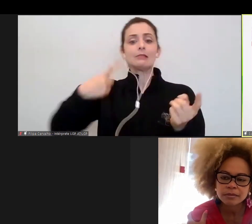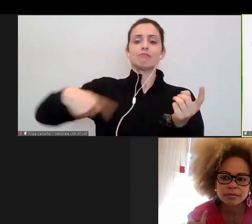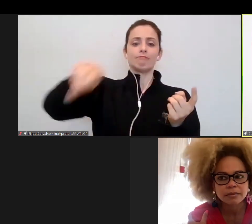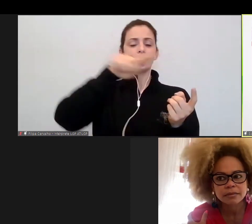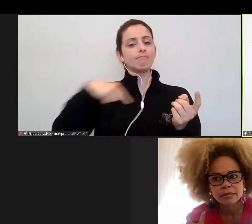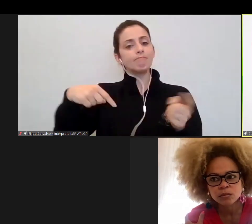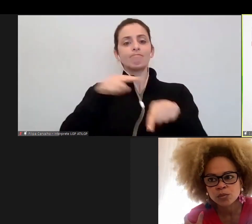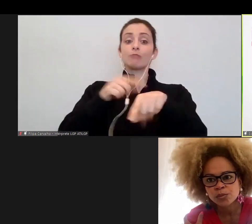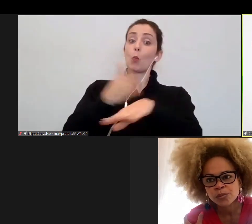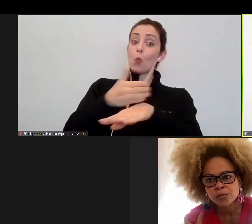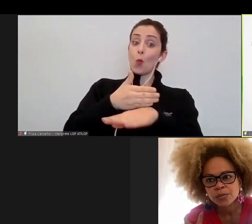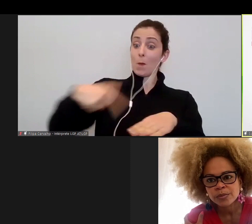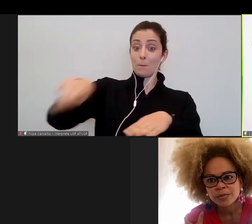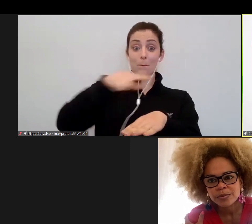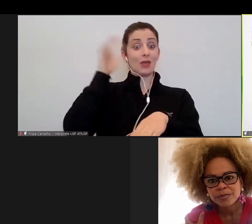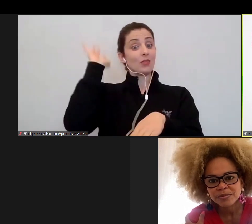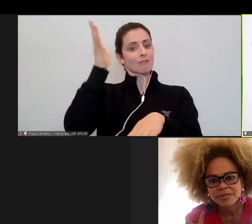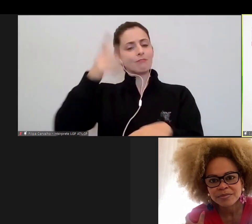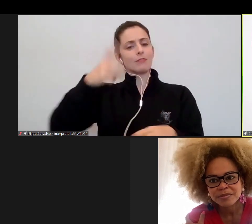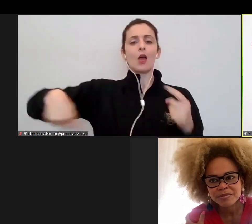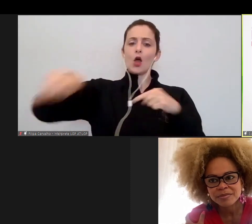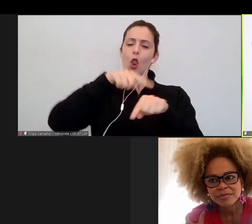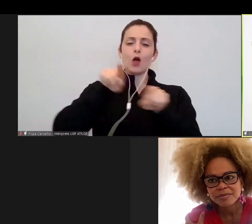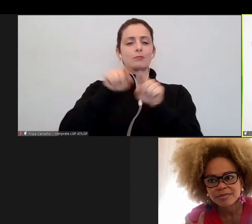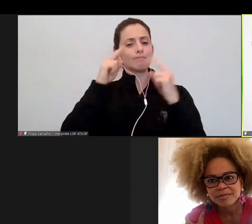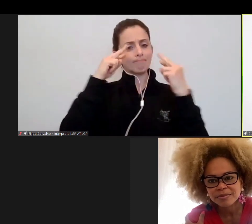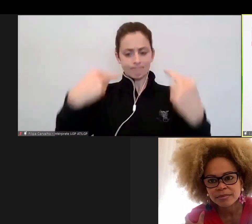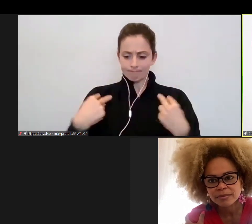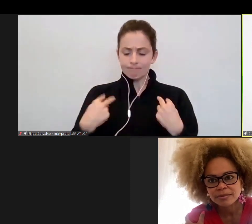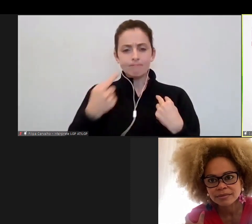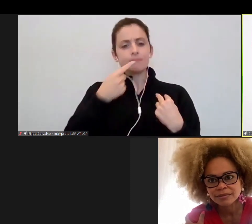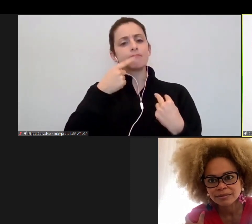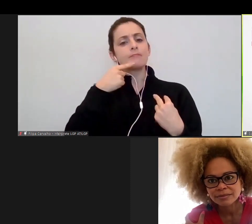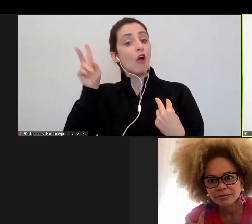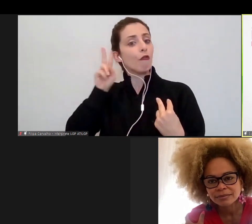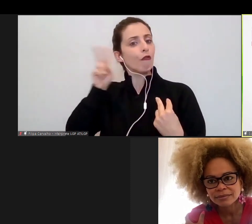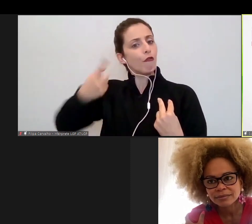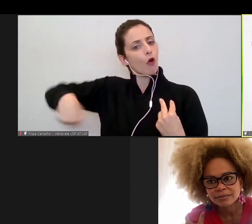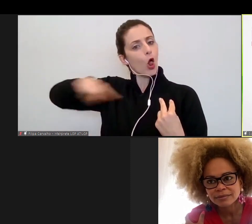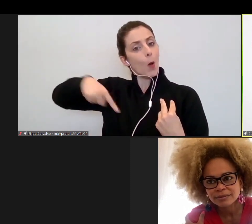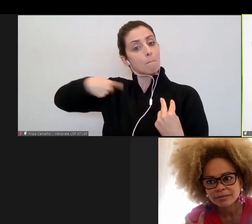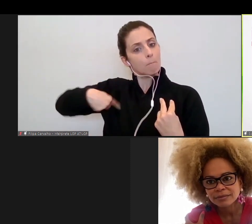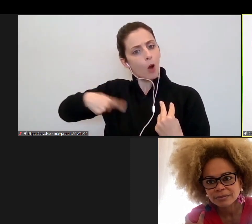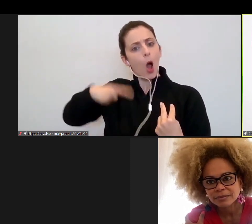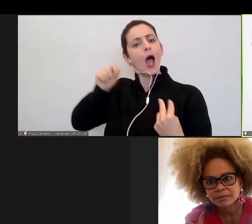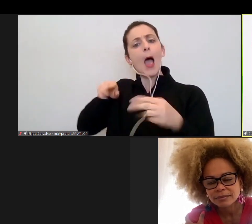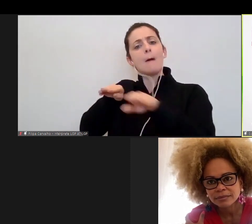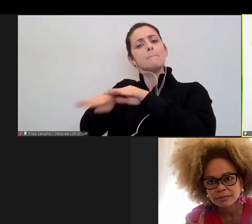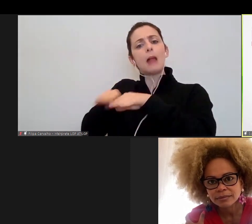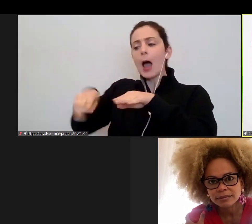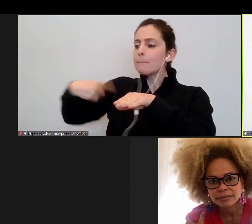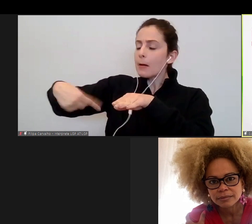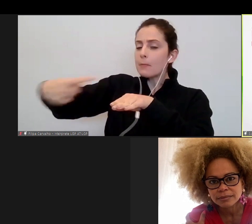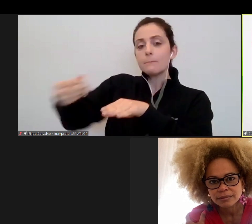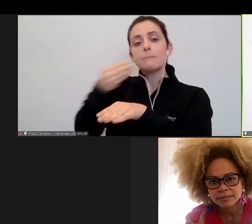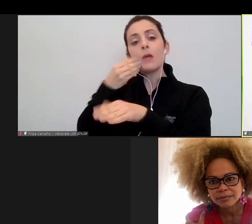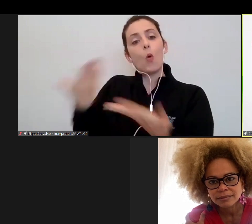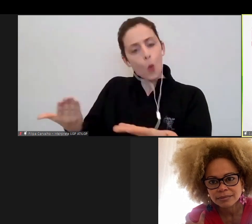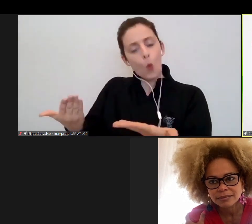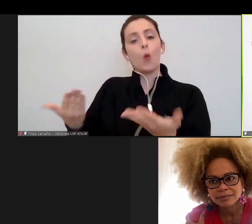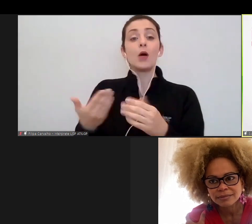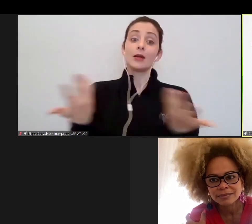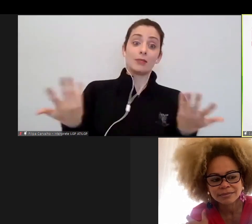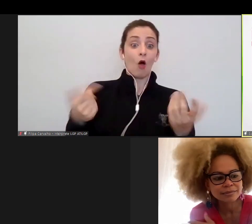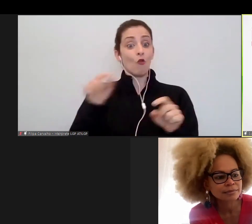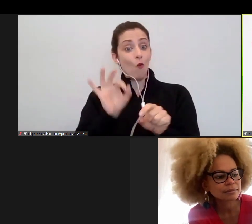pararmos e, no fundo, alinharmos aquilo que são os nossos ideais com aquilo que é a nossa prática no dia-a-dia. E é esse o rap que eu vos deixo a todos